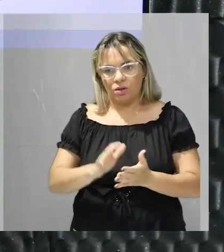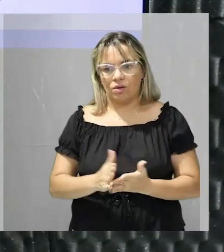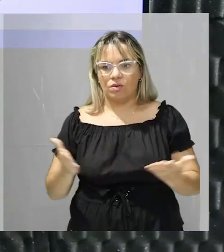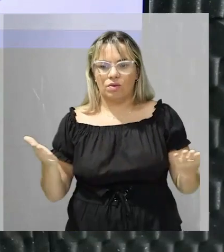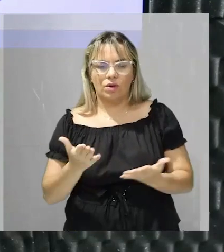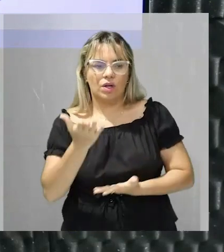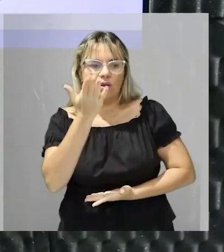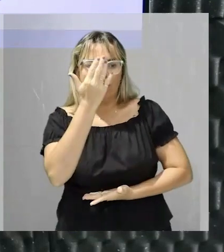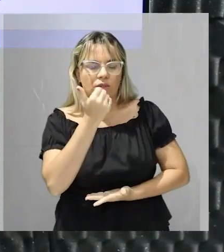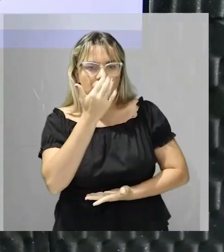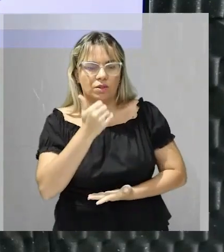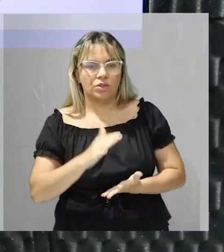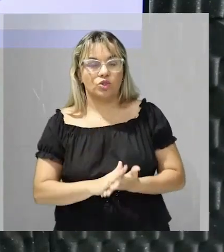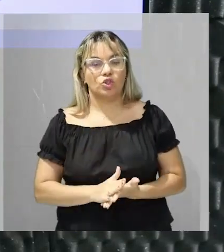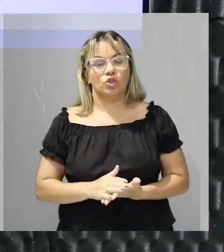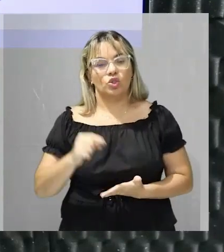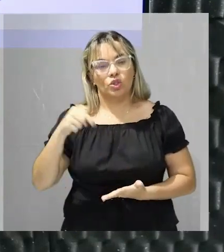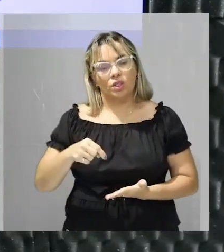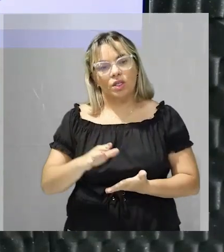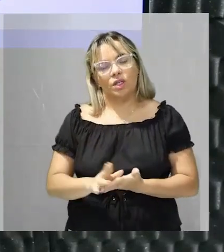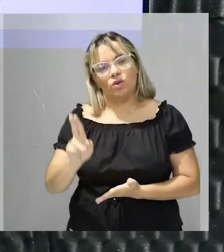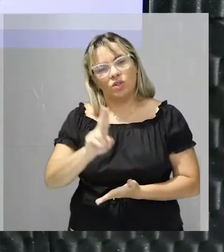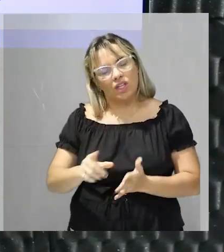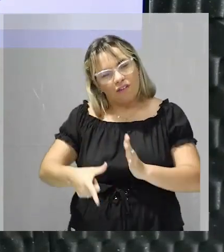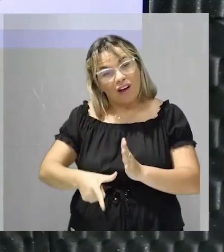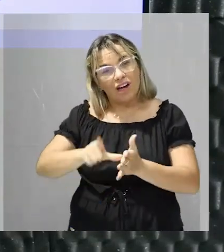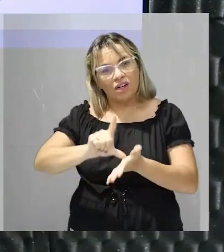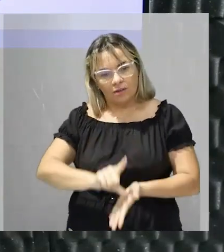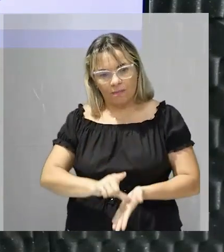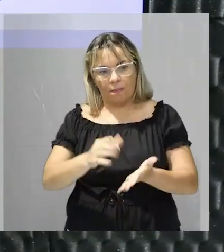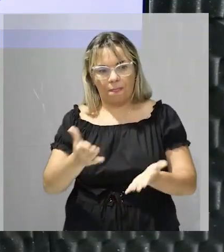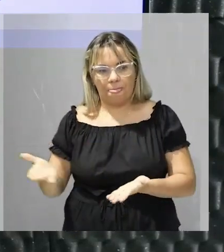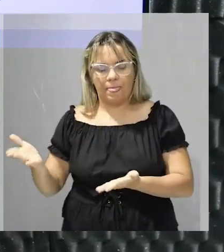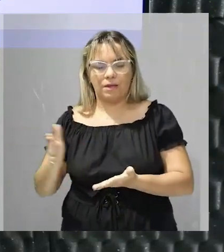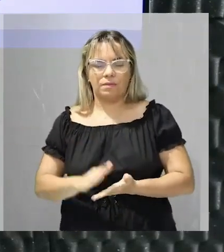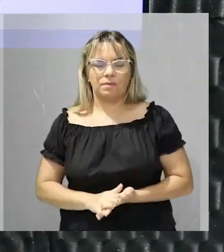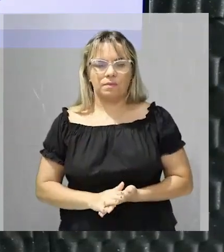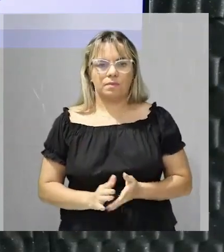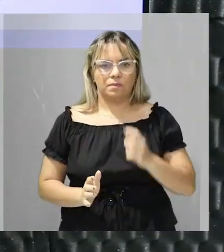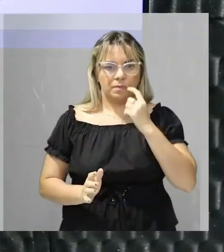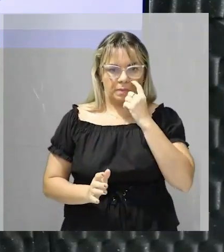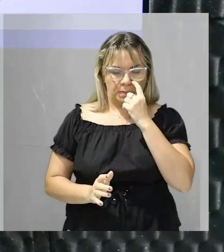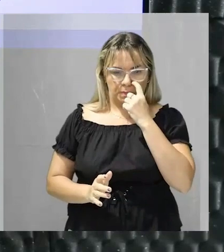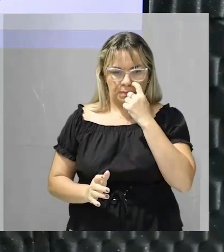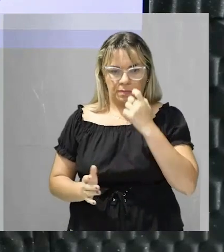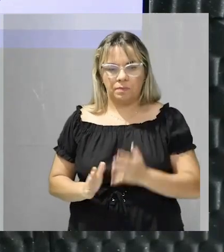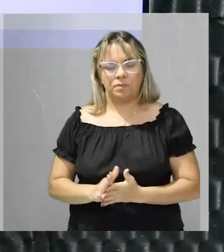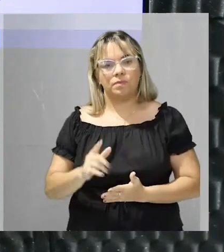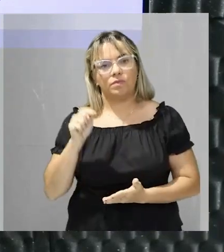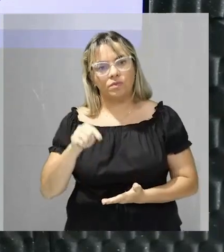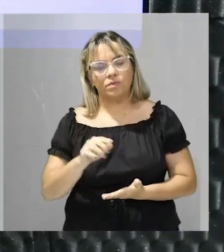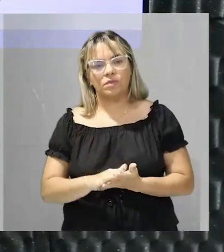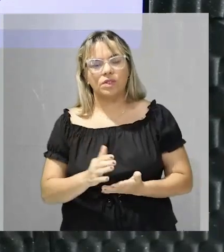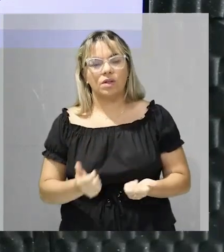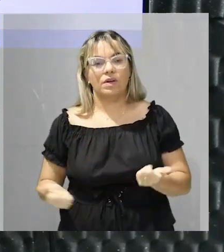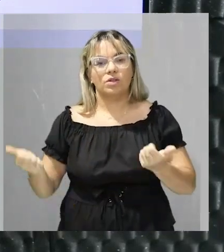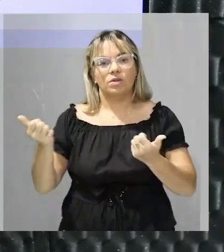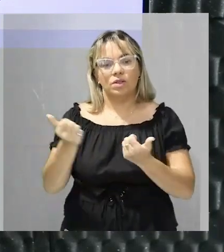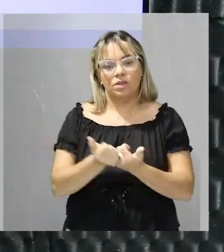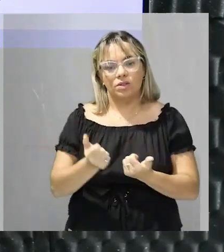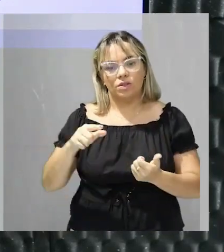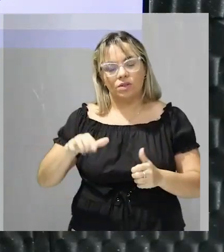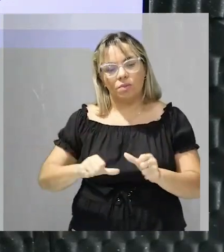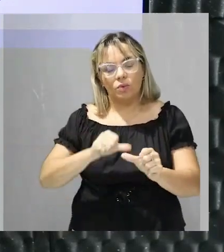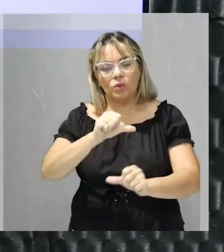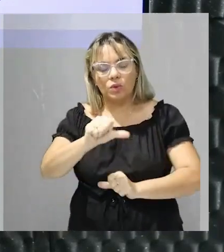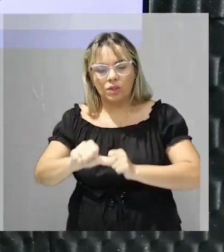Então veja ele só vai substituir se houver né uma informação menor do que a que já tem né